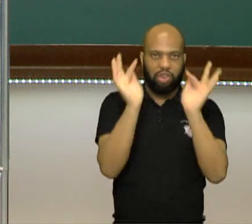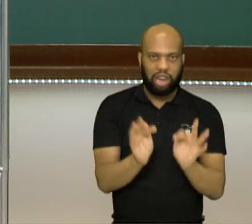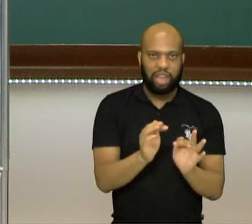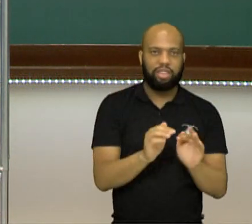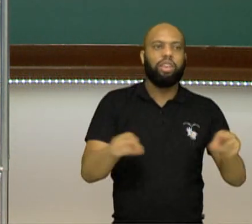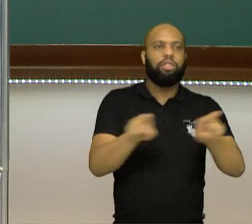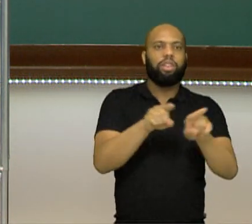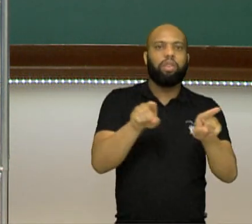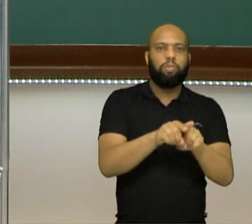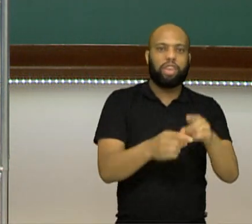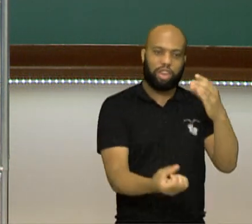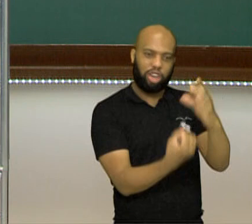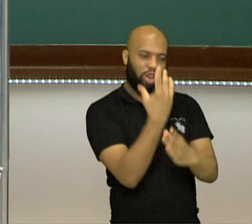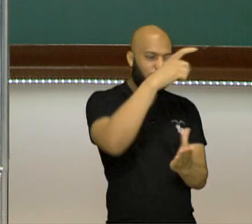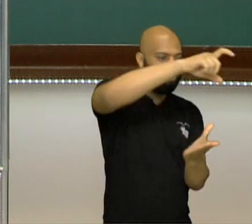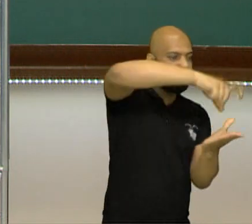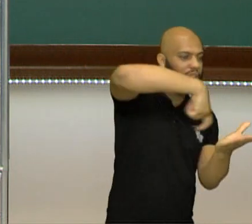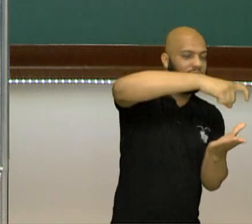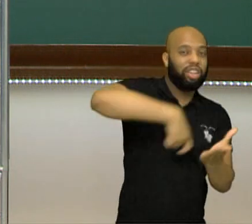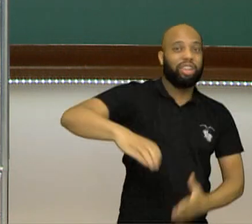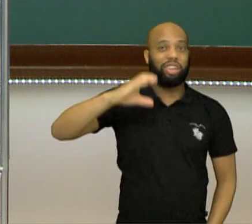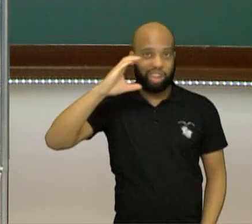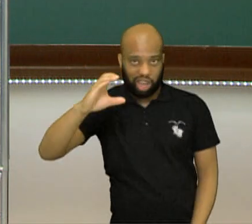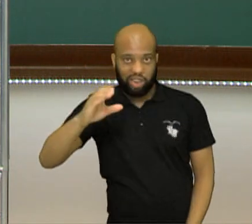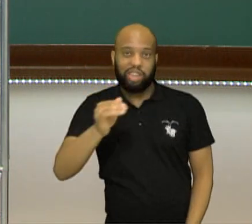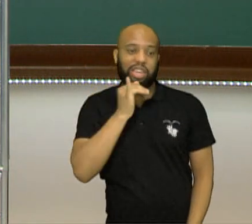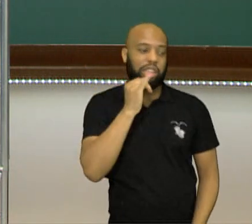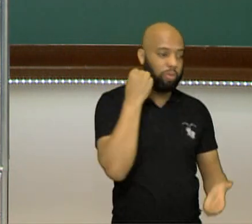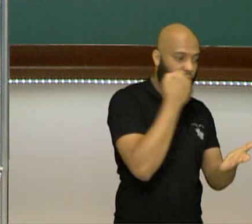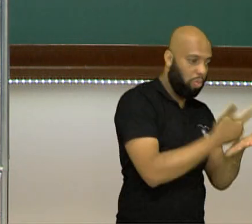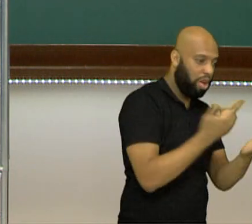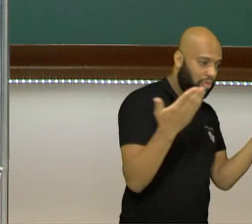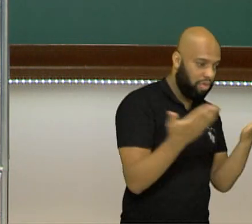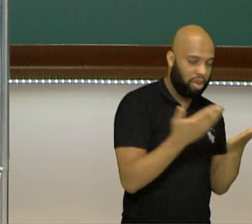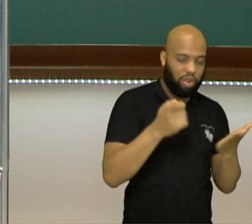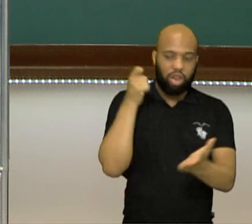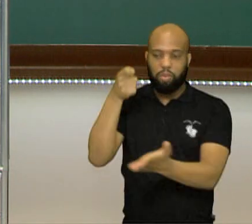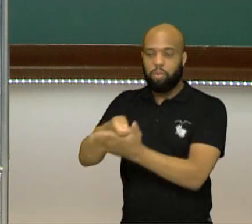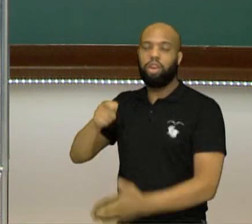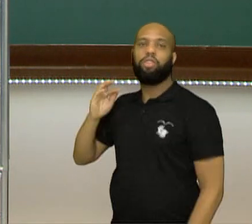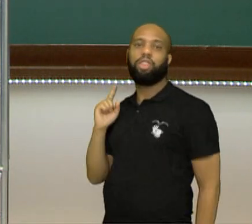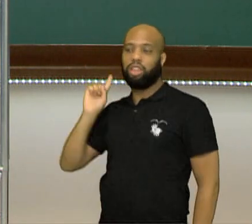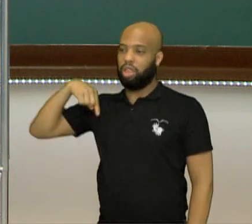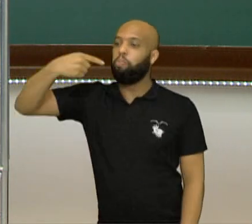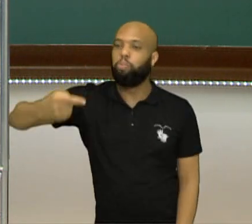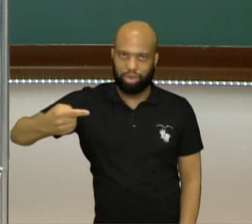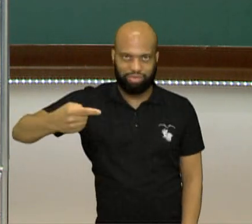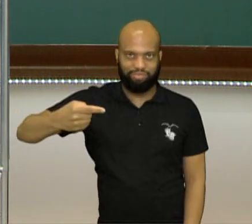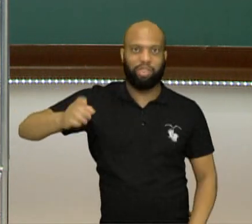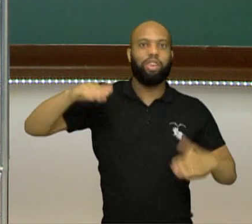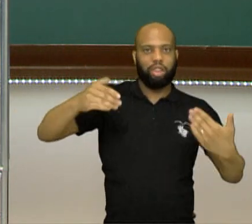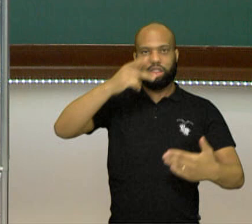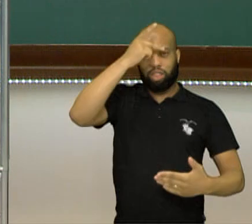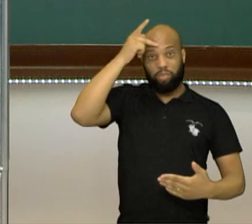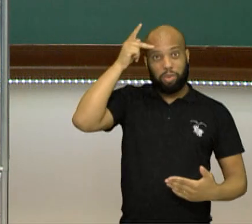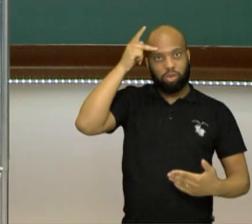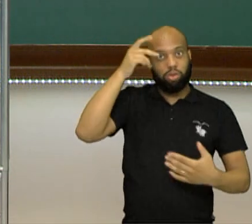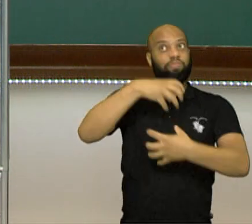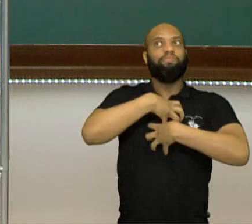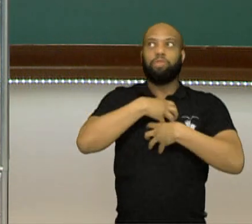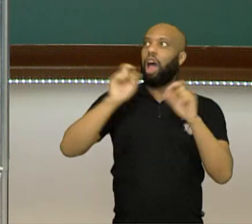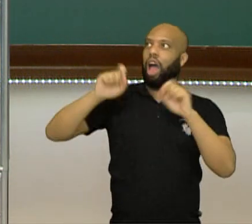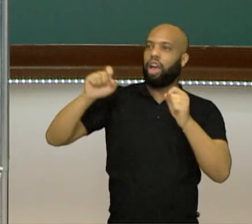de crédito chegando às pessoas. Qual é a ideia disso? Comprar agora e pagar